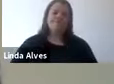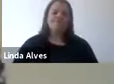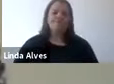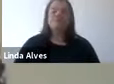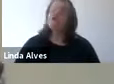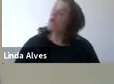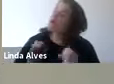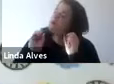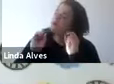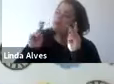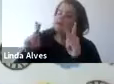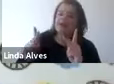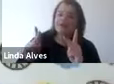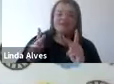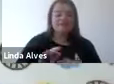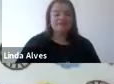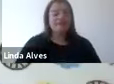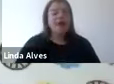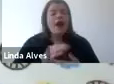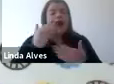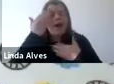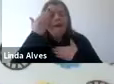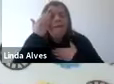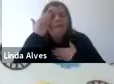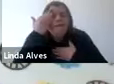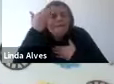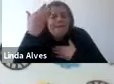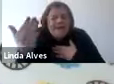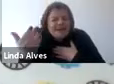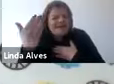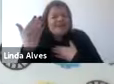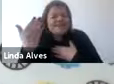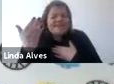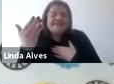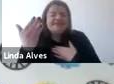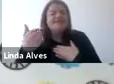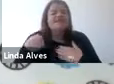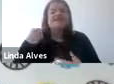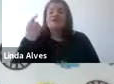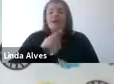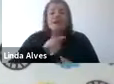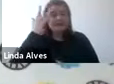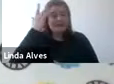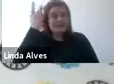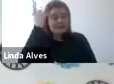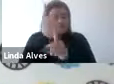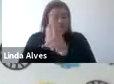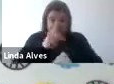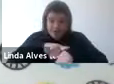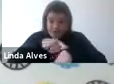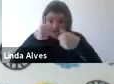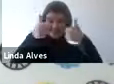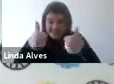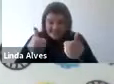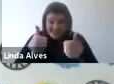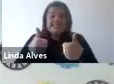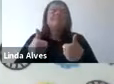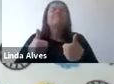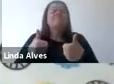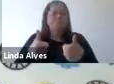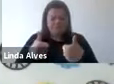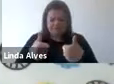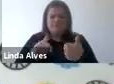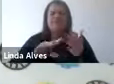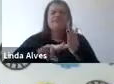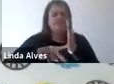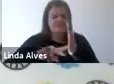Ok. Querido Cid, eu agradeço muito você. Nós nos encontramos amanhã no mesmo horário. É isso mesmo. E os